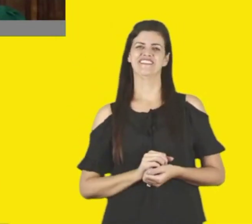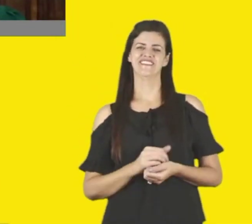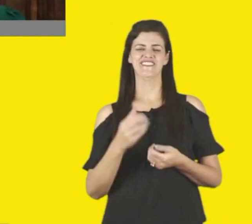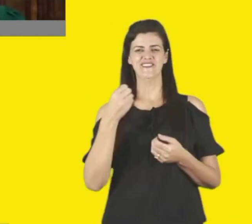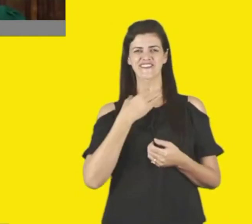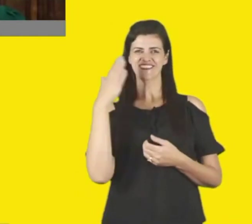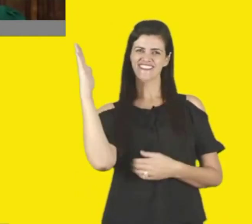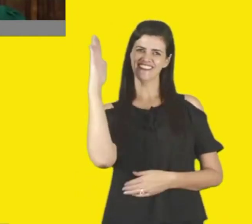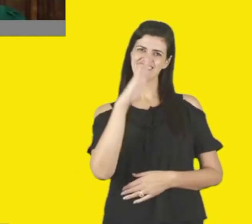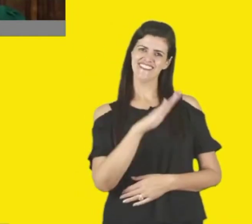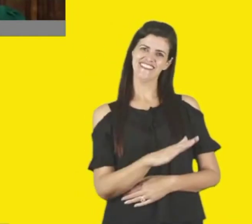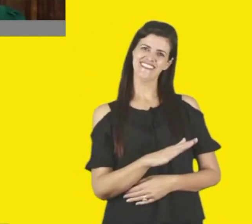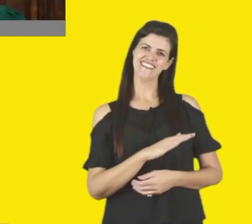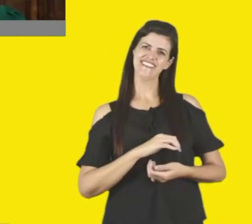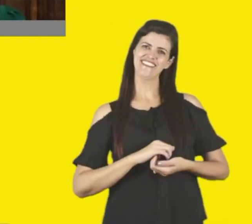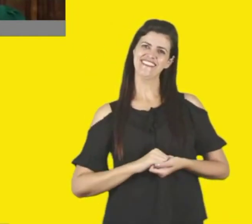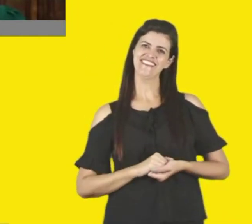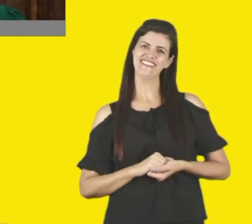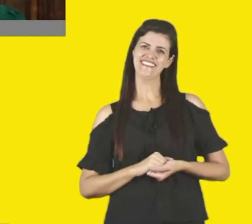Obrigado.